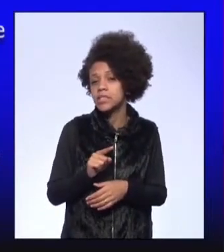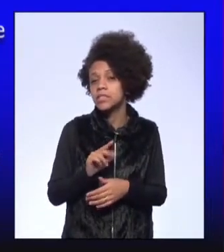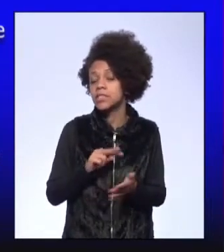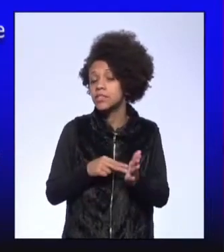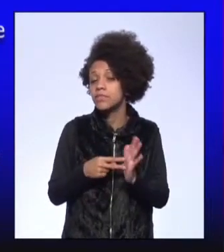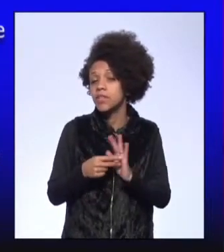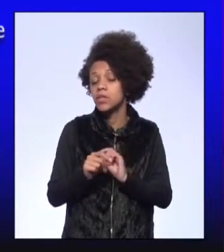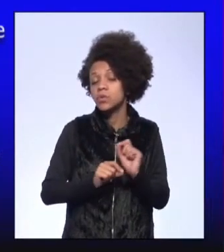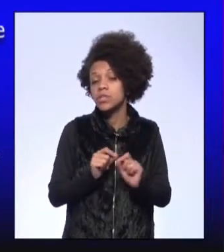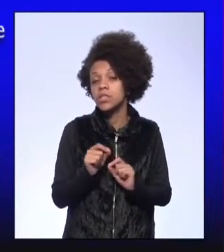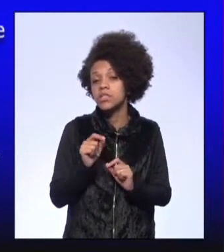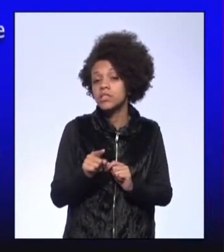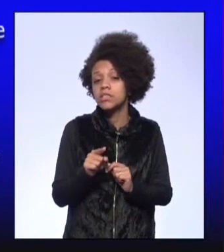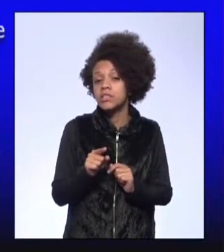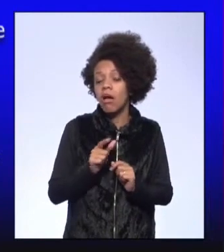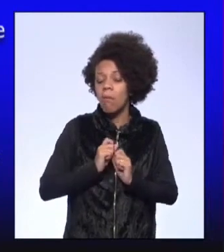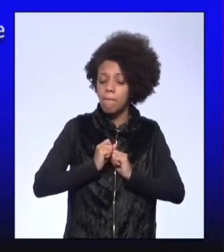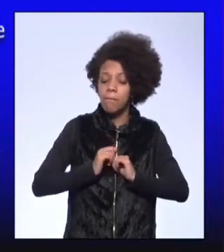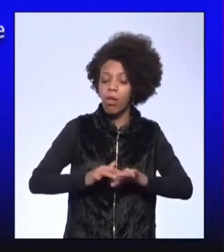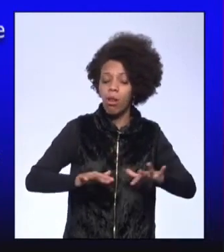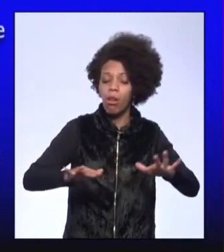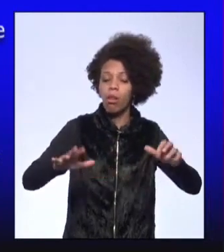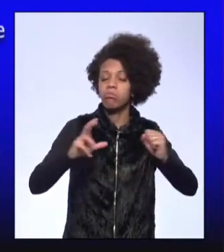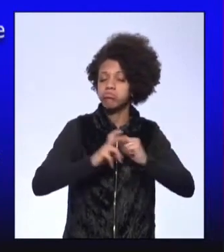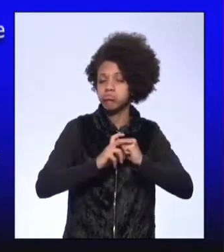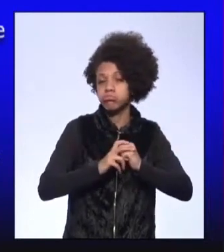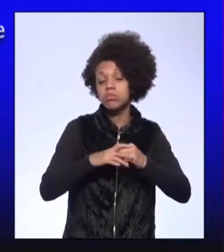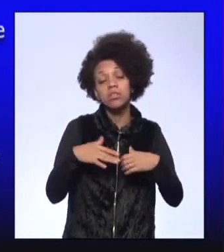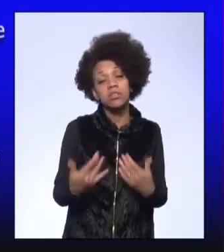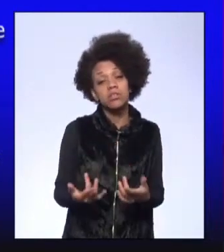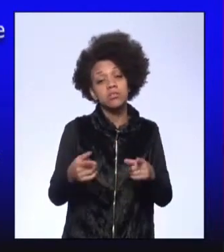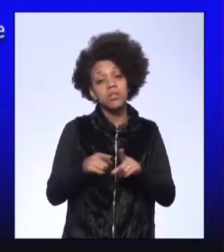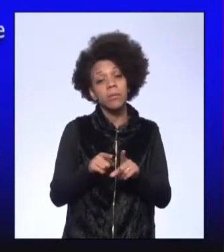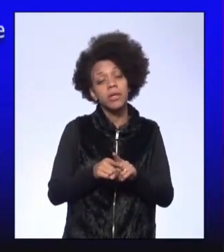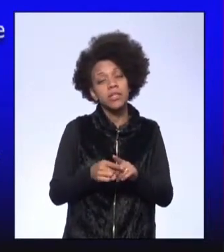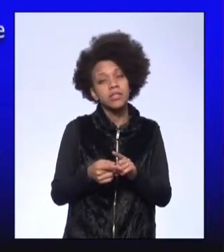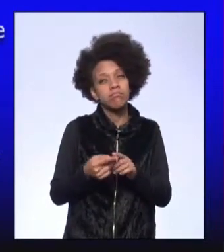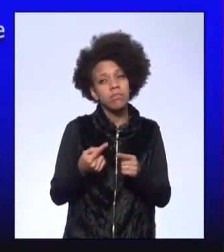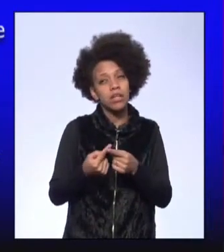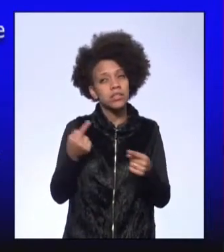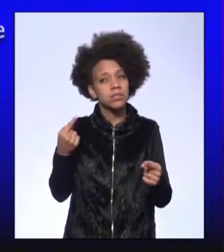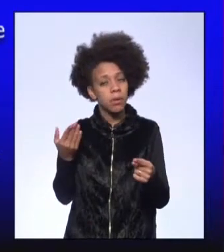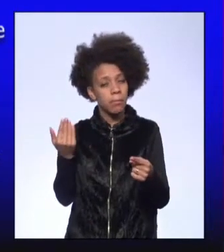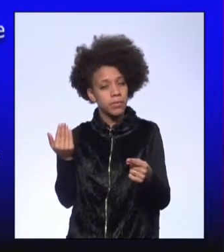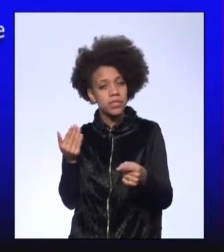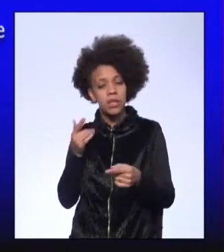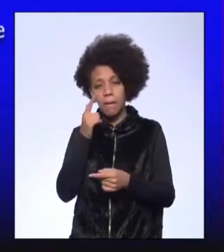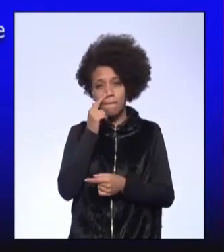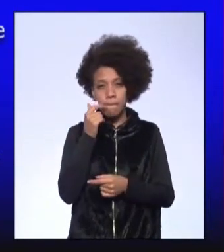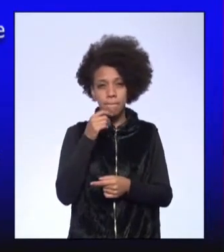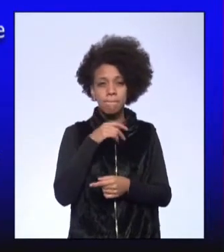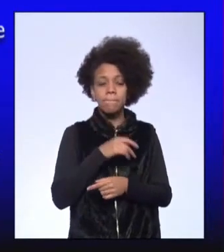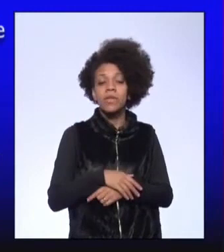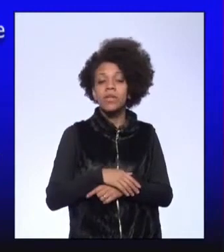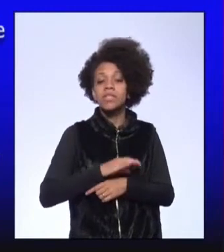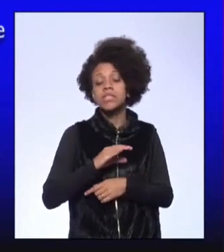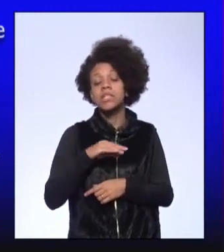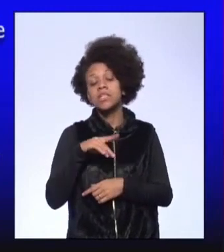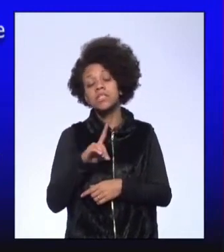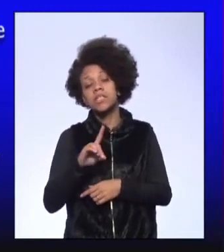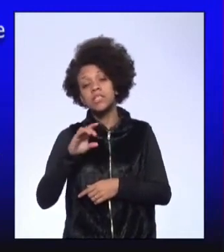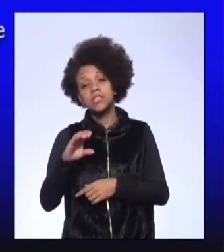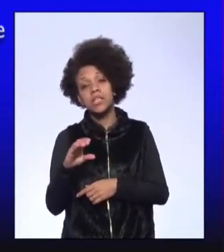significa que você ainda está transmitindo o vírus. Tanto que na semana passada o CDC trouxe à luz